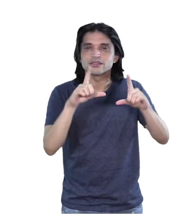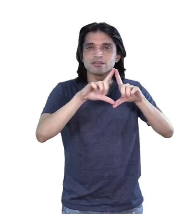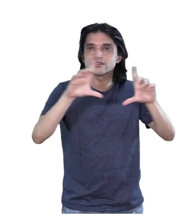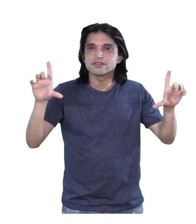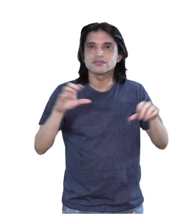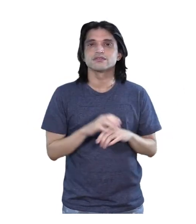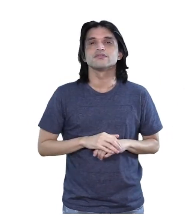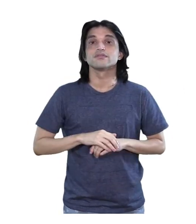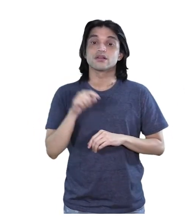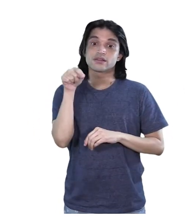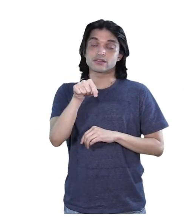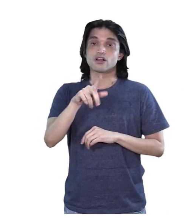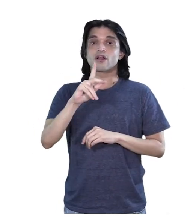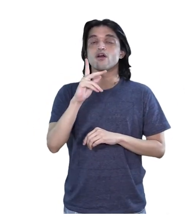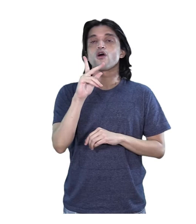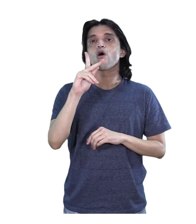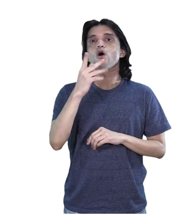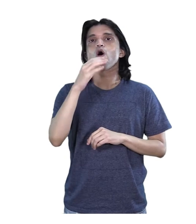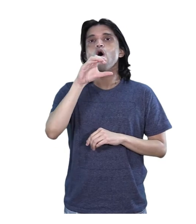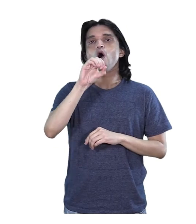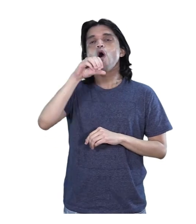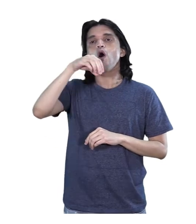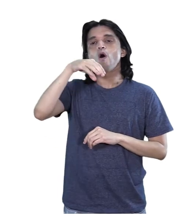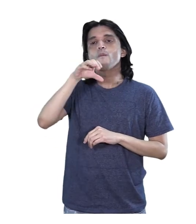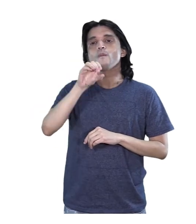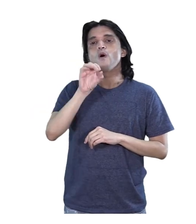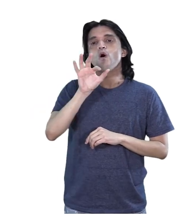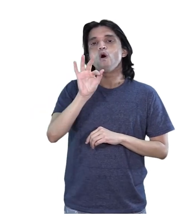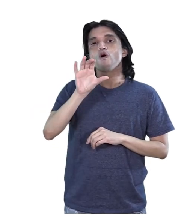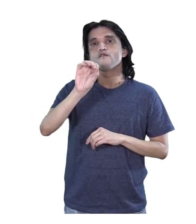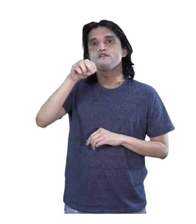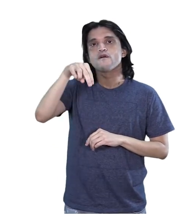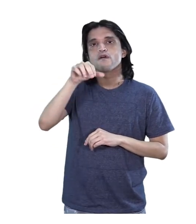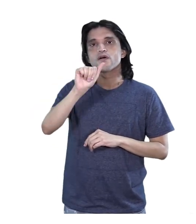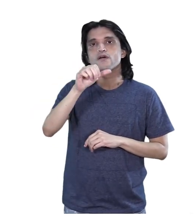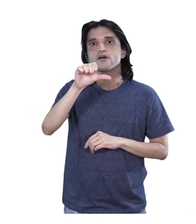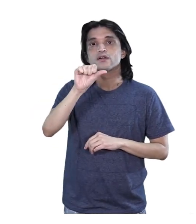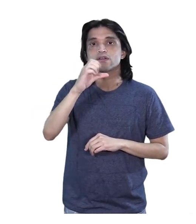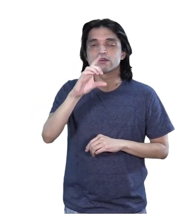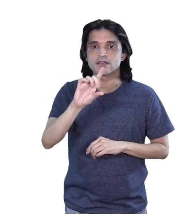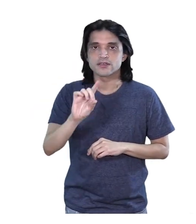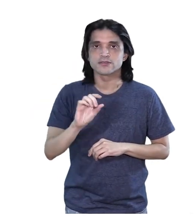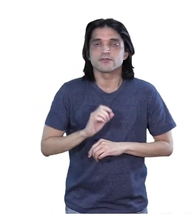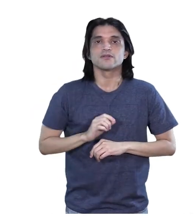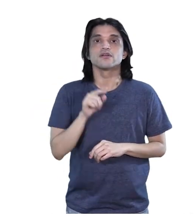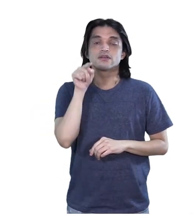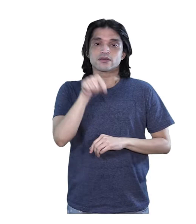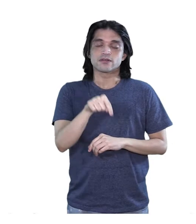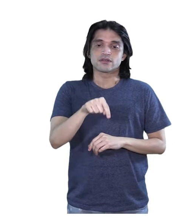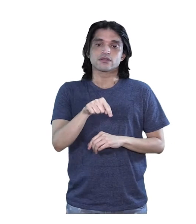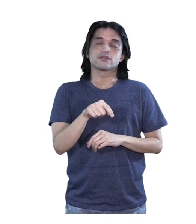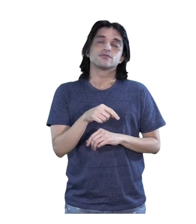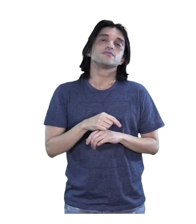são homônimas homófonas, ou seja, possuem o mesmo som, mas grafia e significados